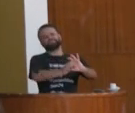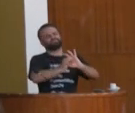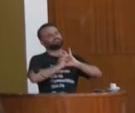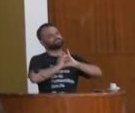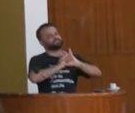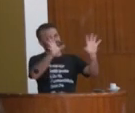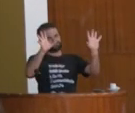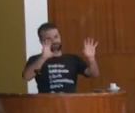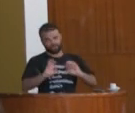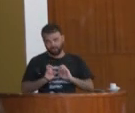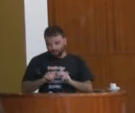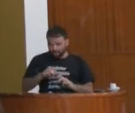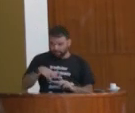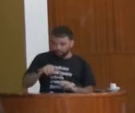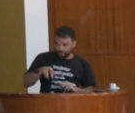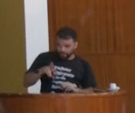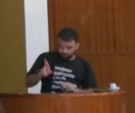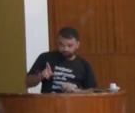natureza,